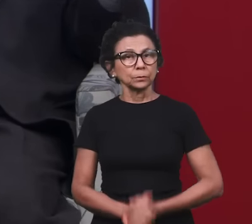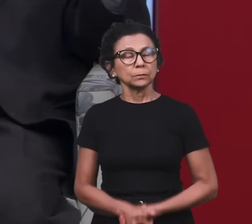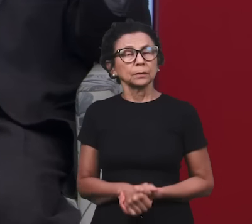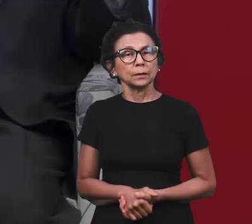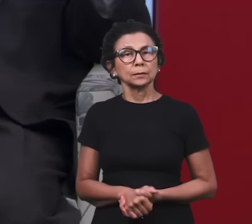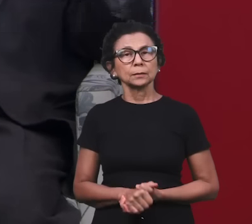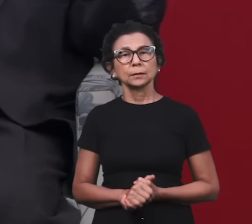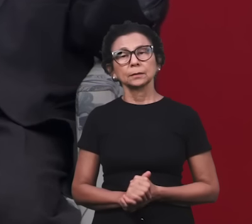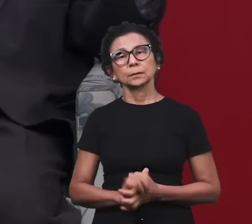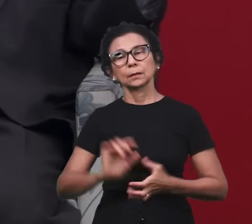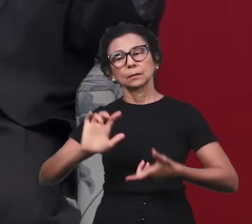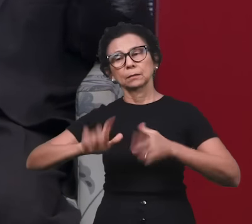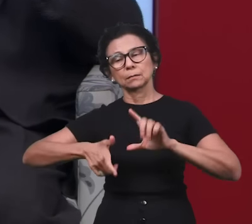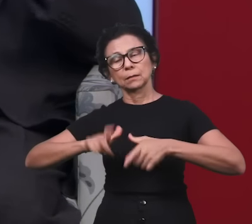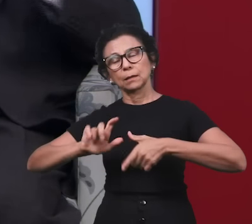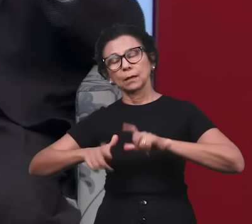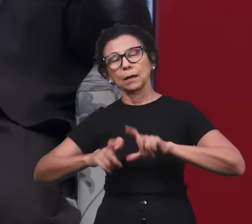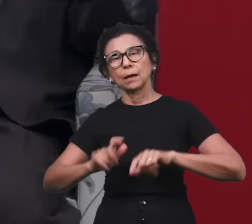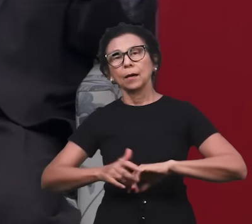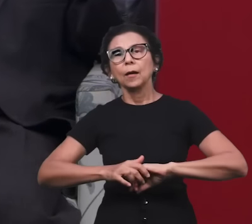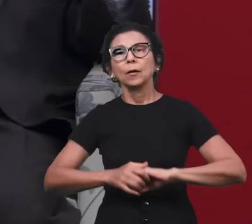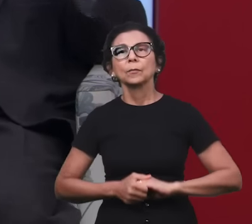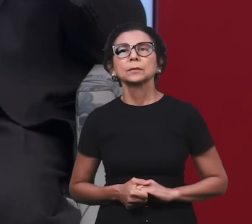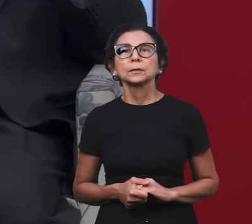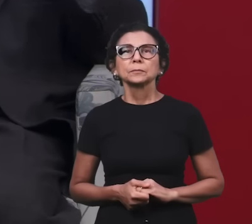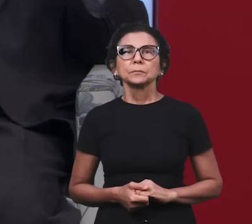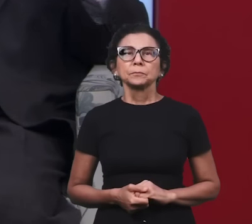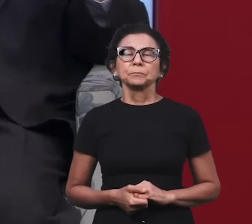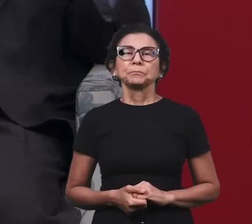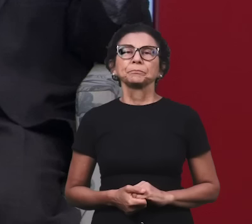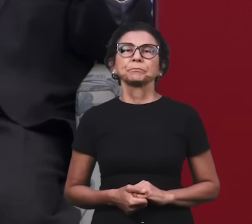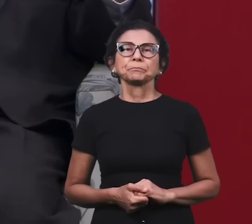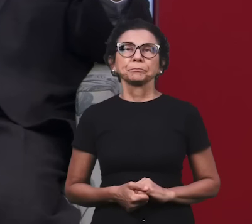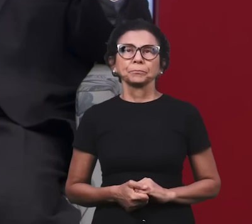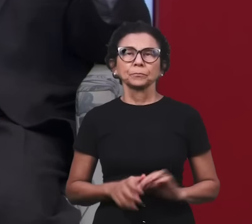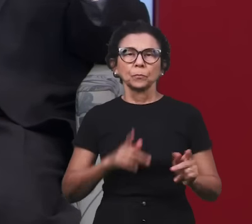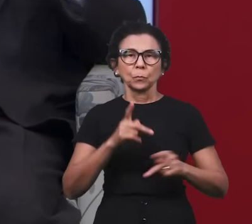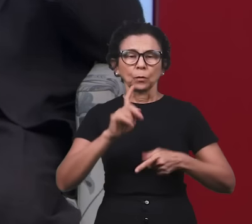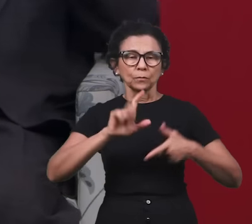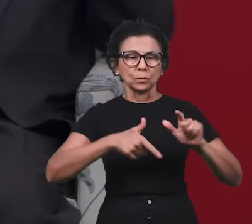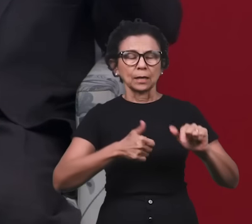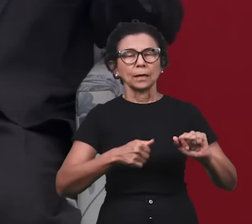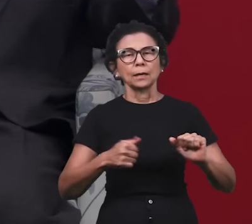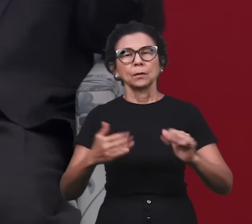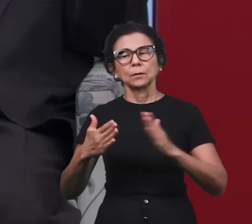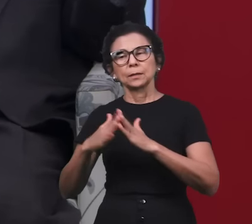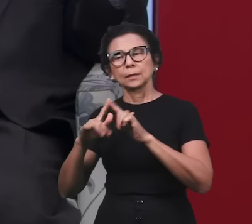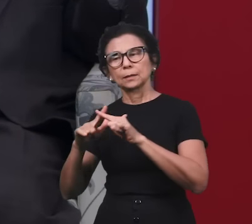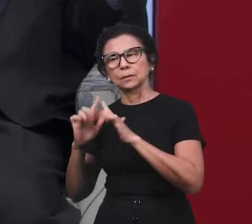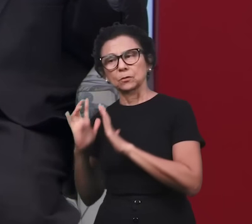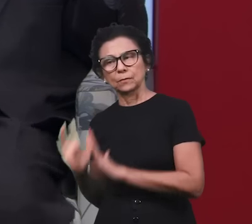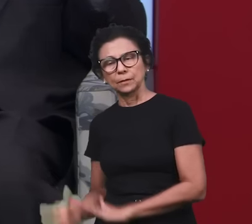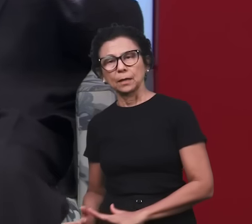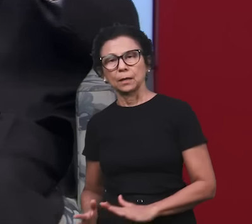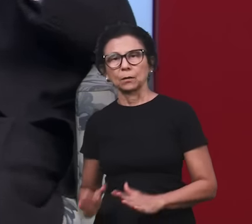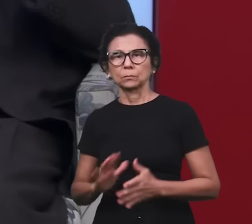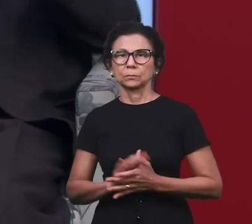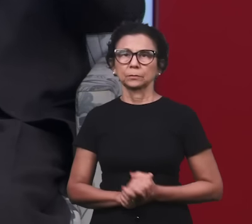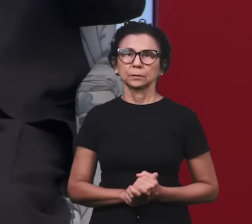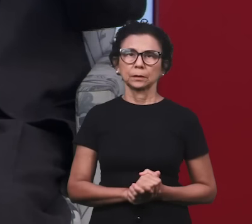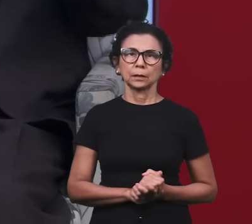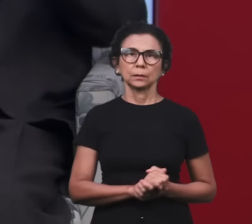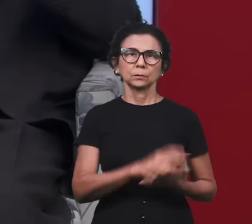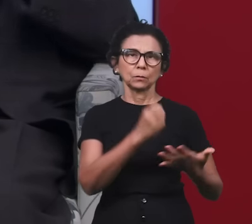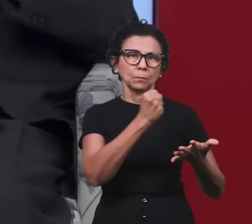o objeto da nossa palavra, do nosso programa. Israel e a igreja estão dentro de acordos diferentes.